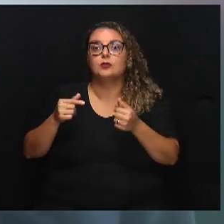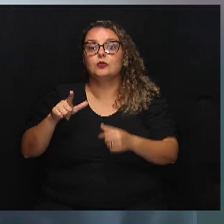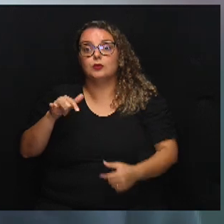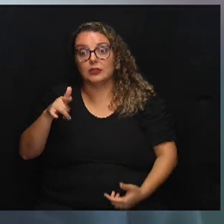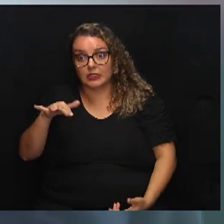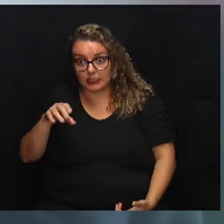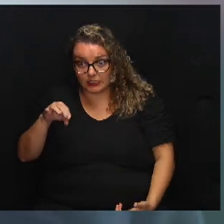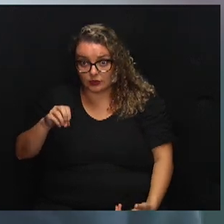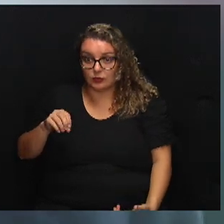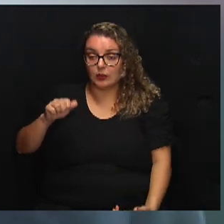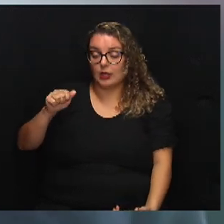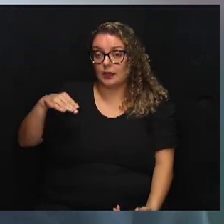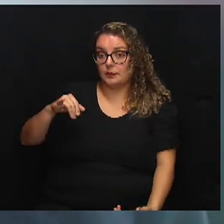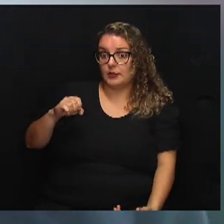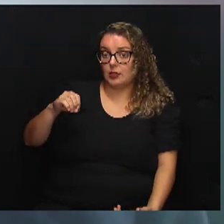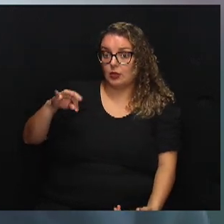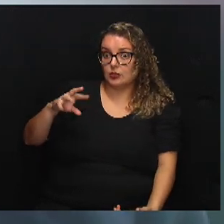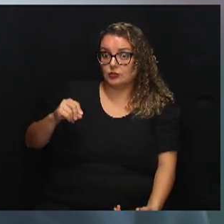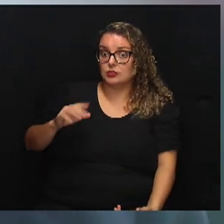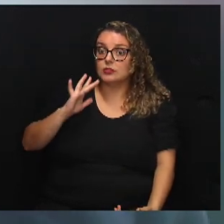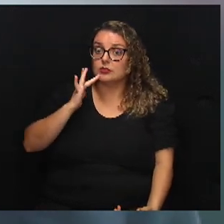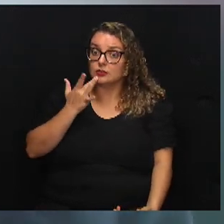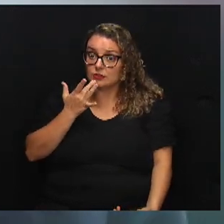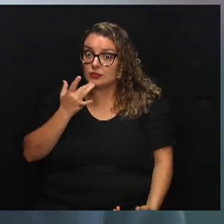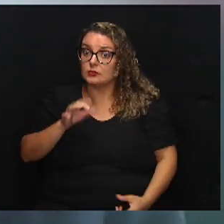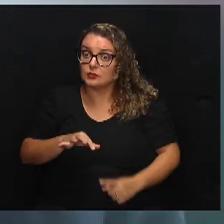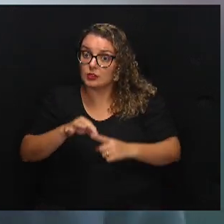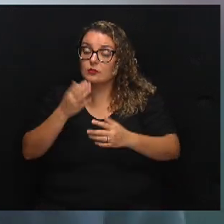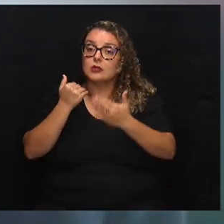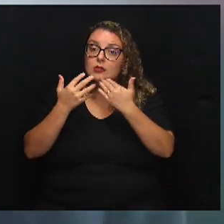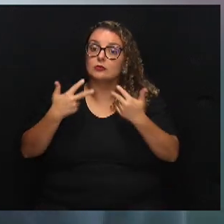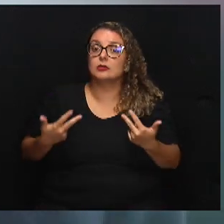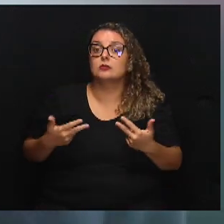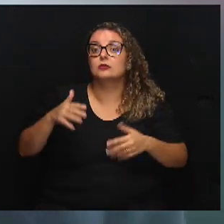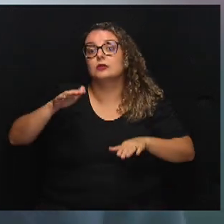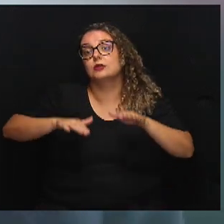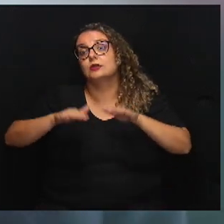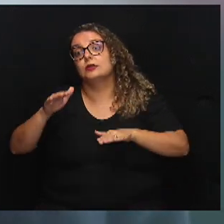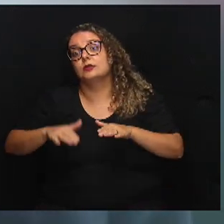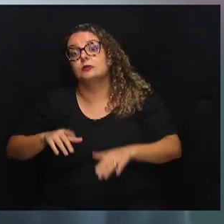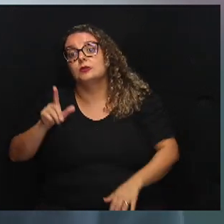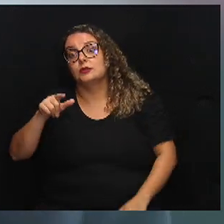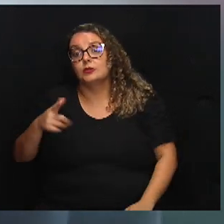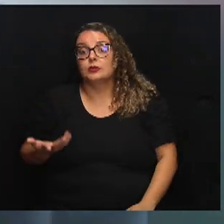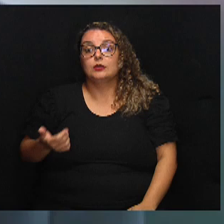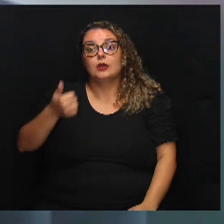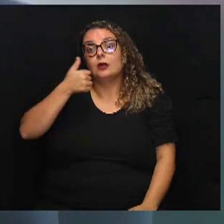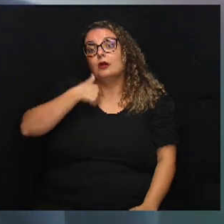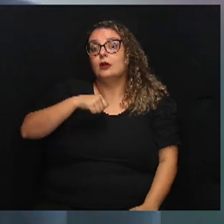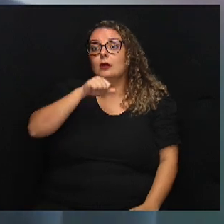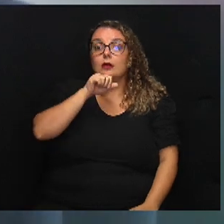e ele tem até depois preferências alimentares, dependendo daquilo que a mãe